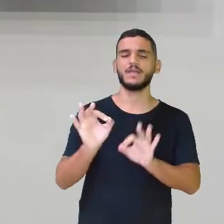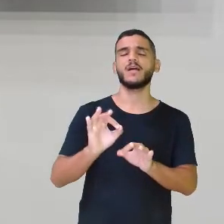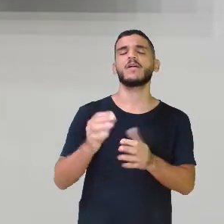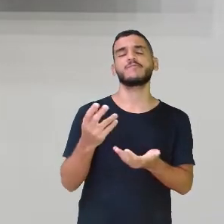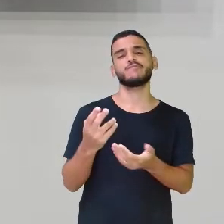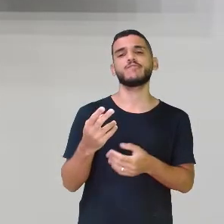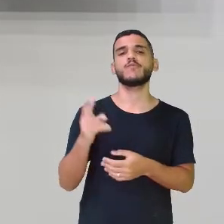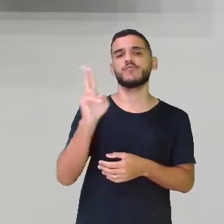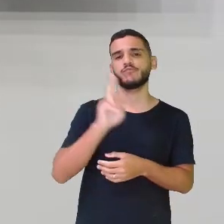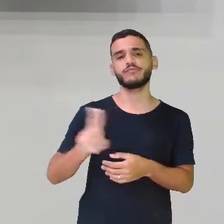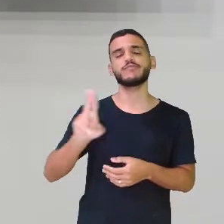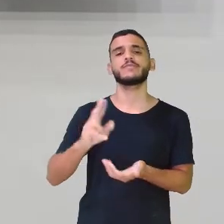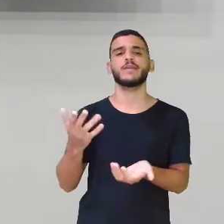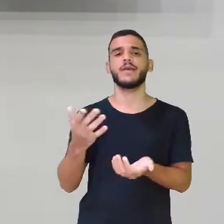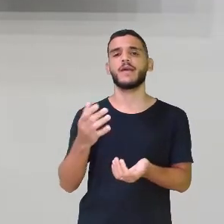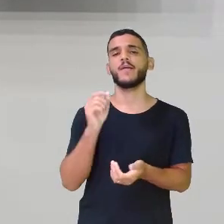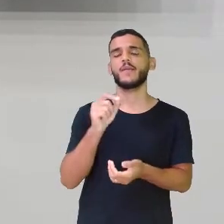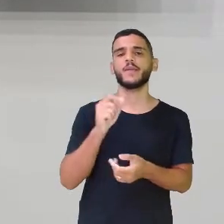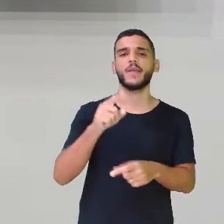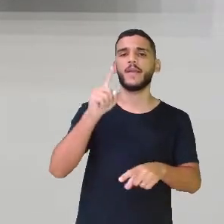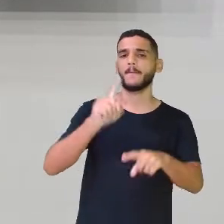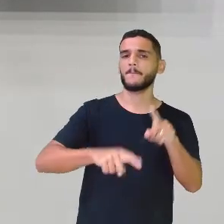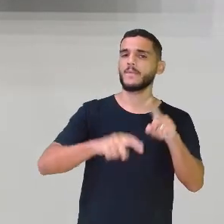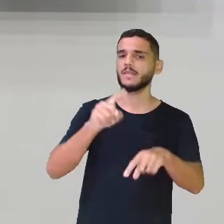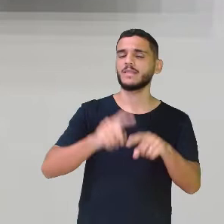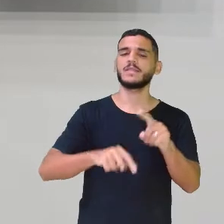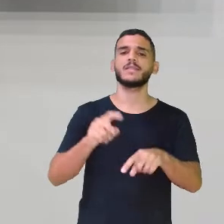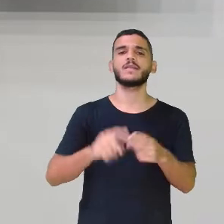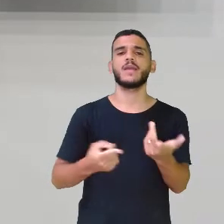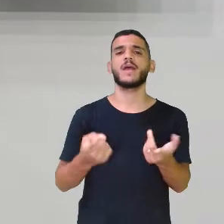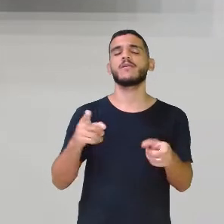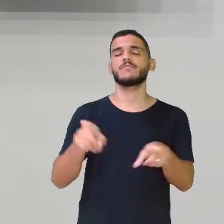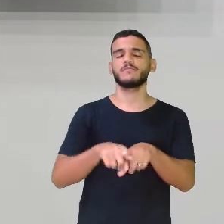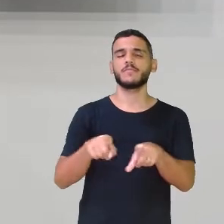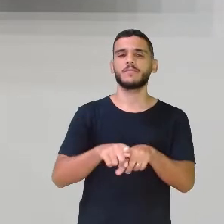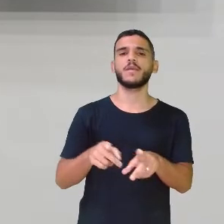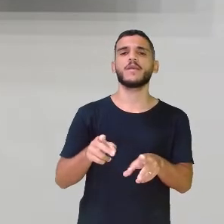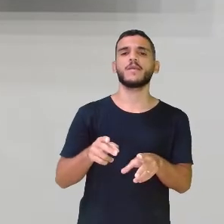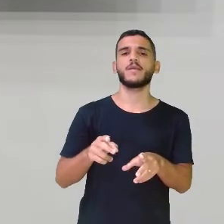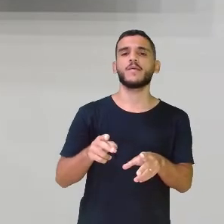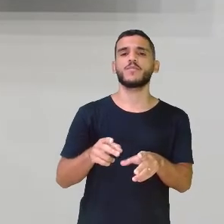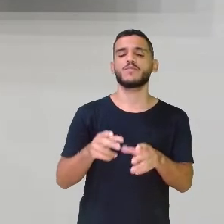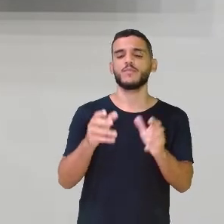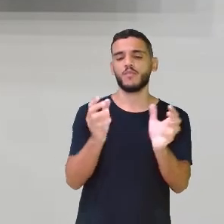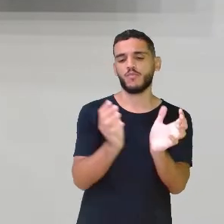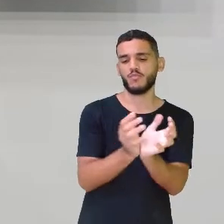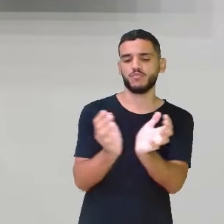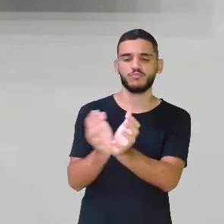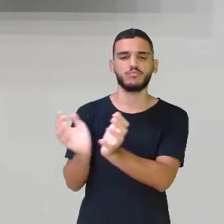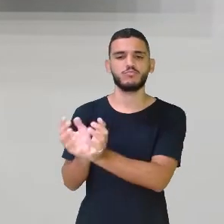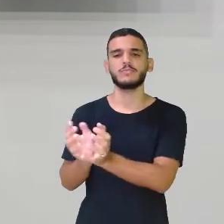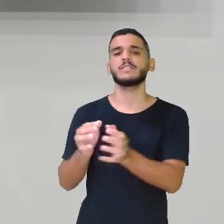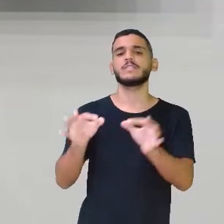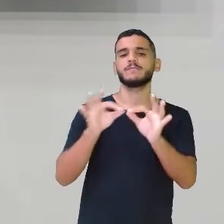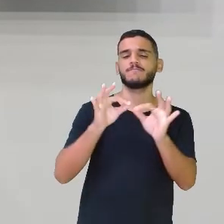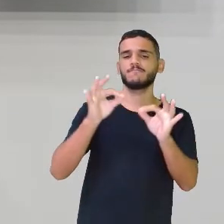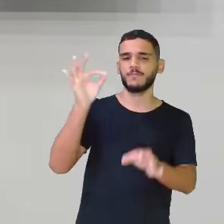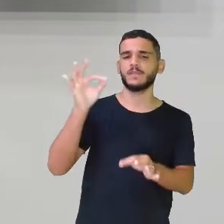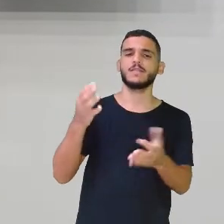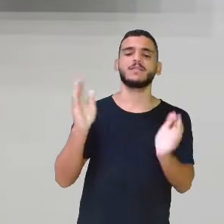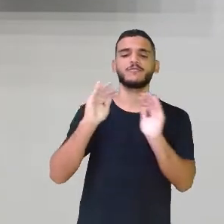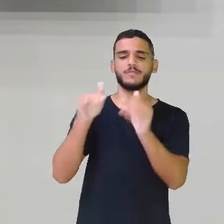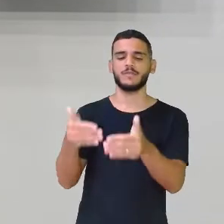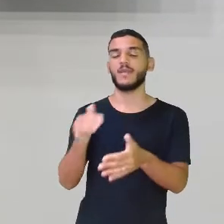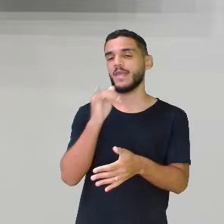utilizo instrumentos, eu utilizo unidades de medidas específicas. Não é isso?